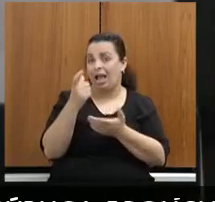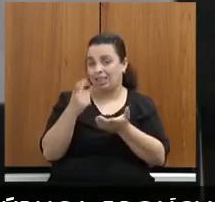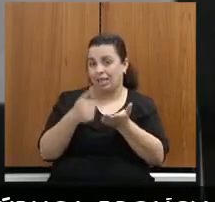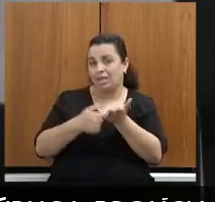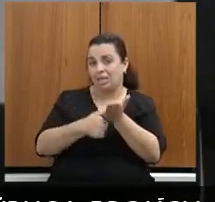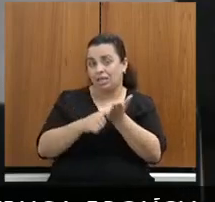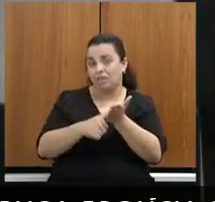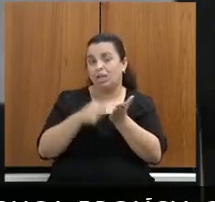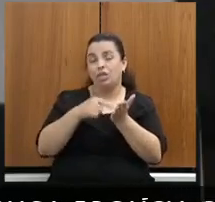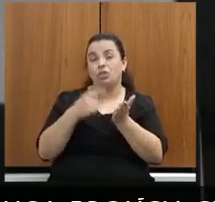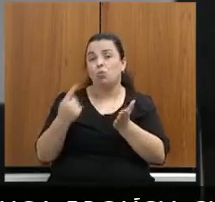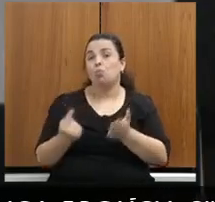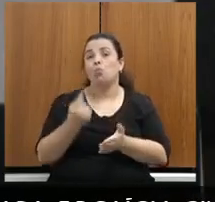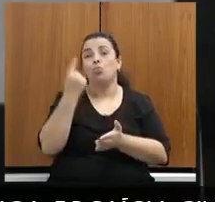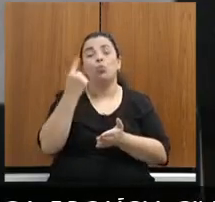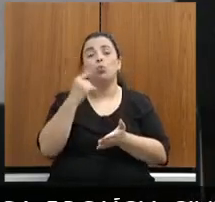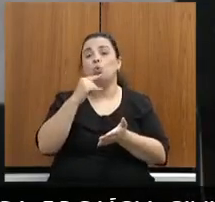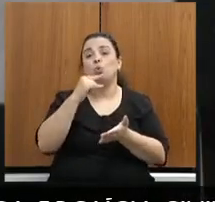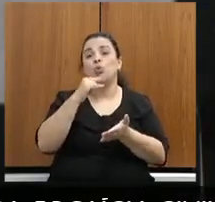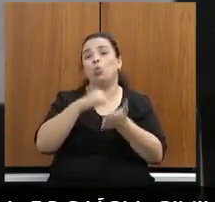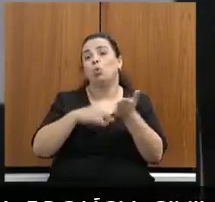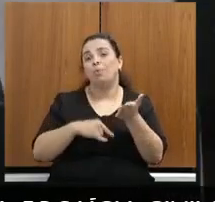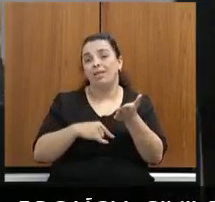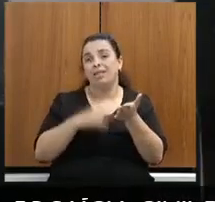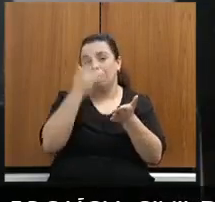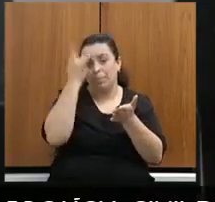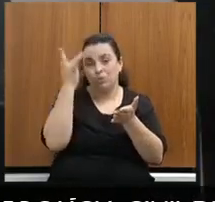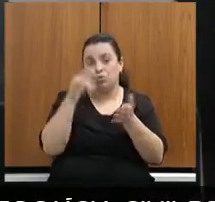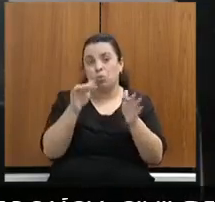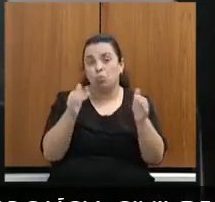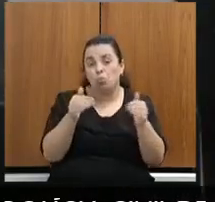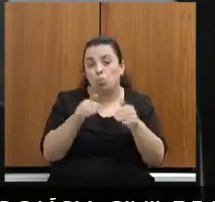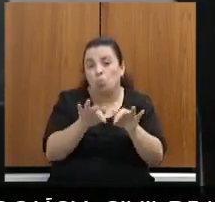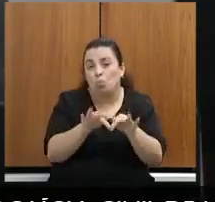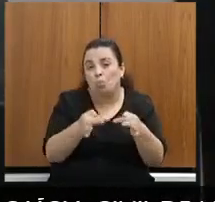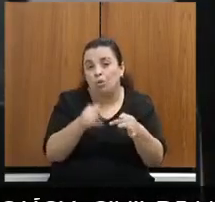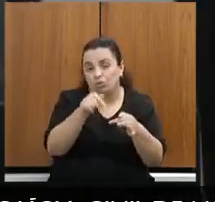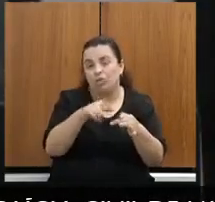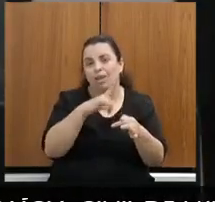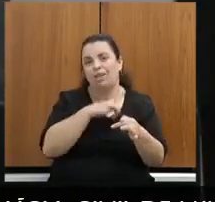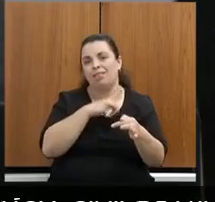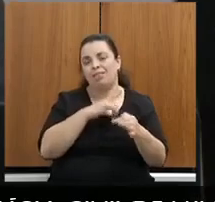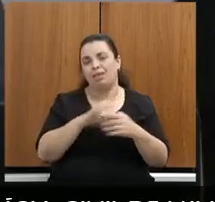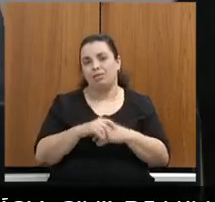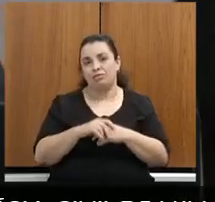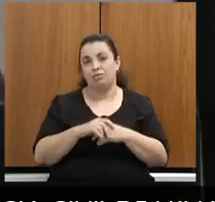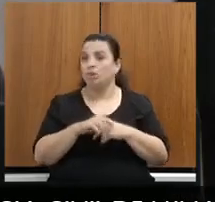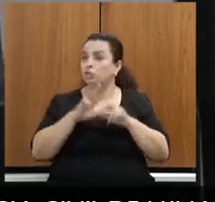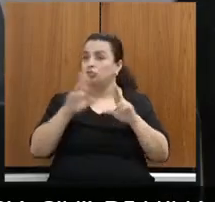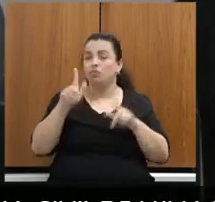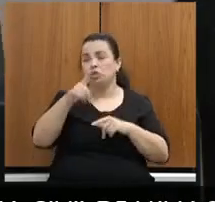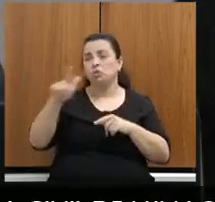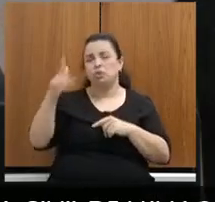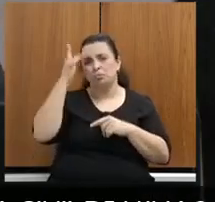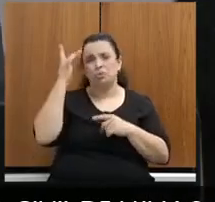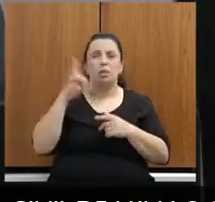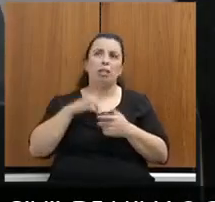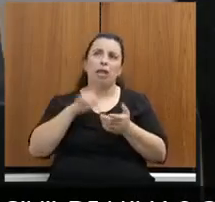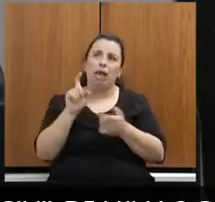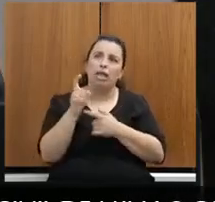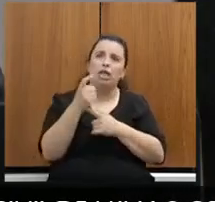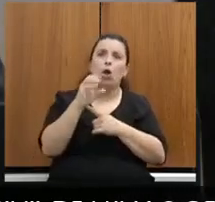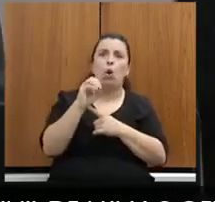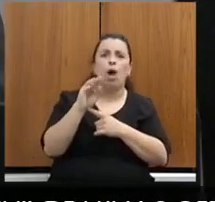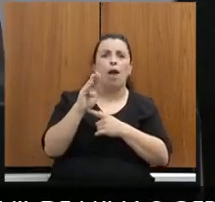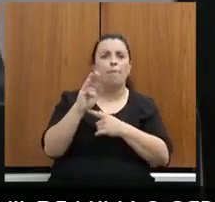é o único documento que o cidadão mais humilde tem na ponta da linha Diferentemente de outras pessoas têm carteira da OAB carteira